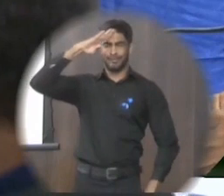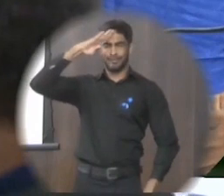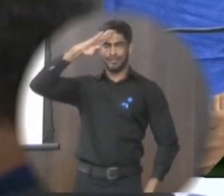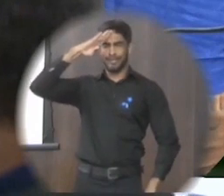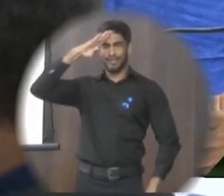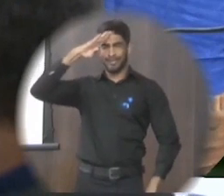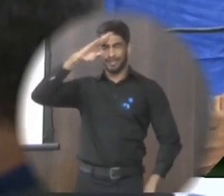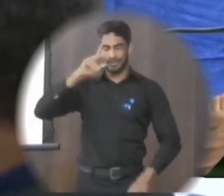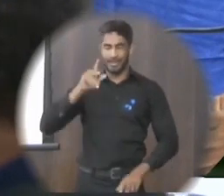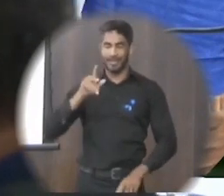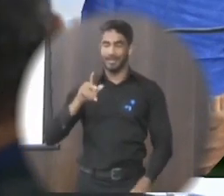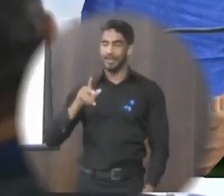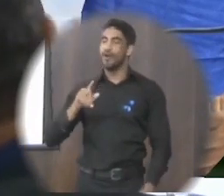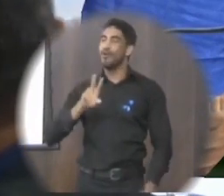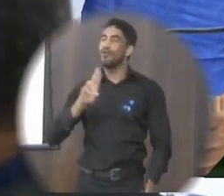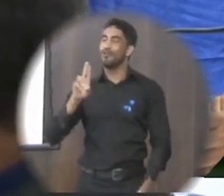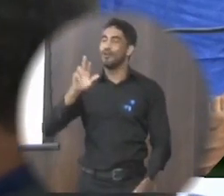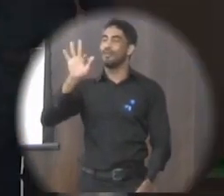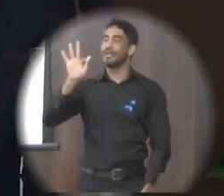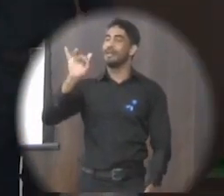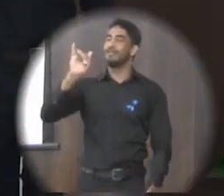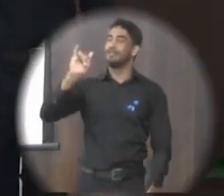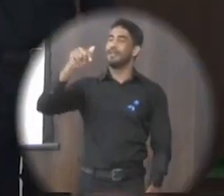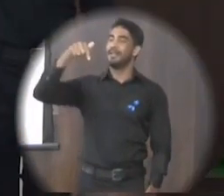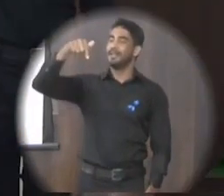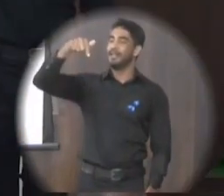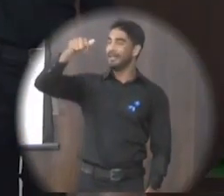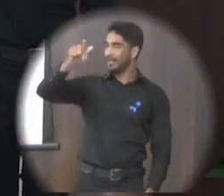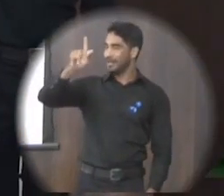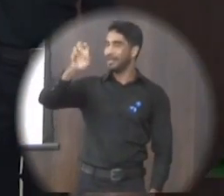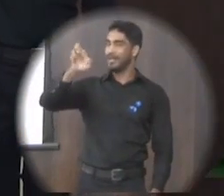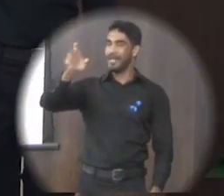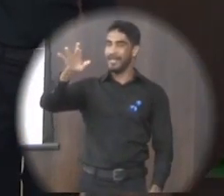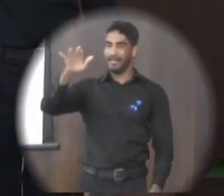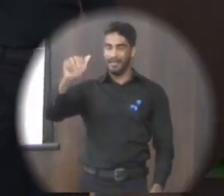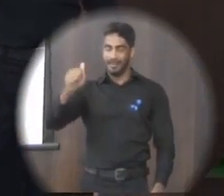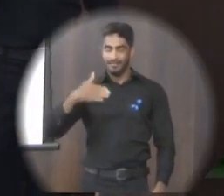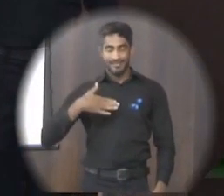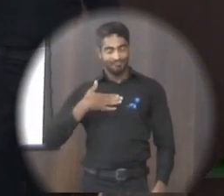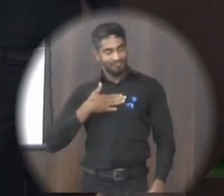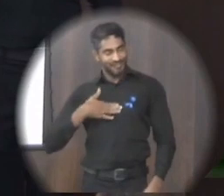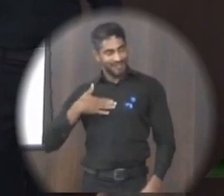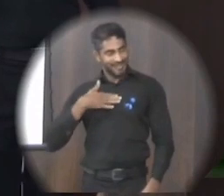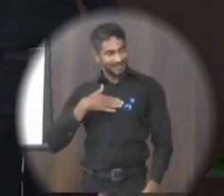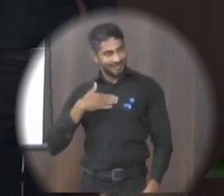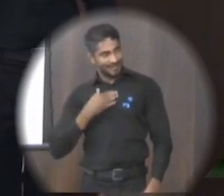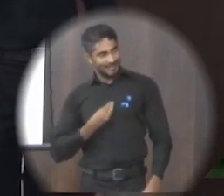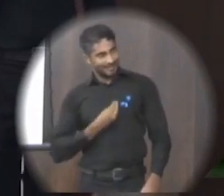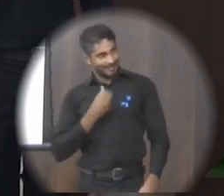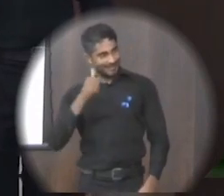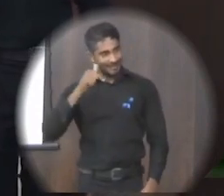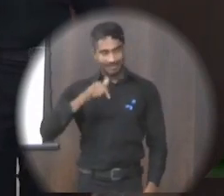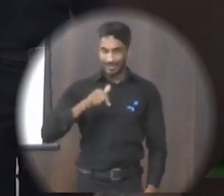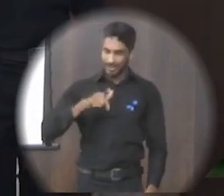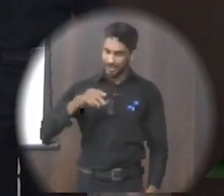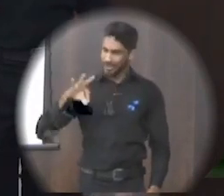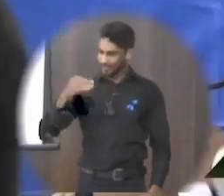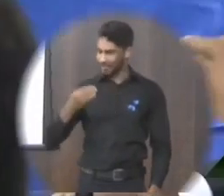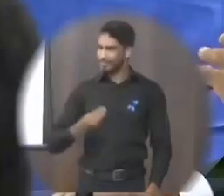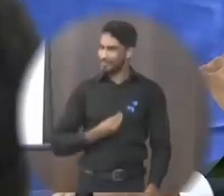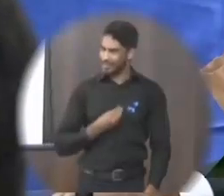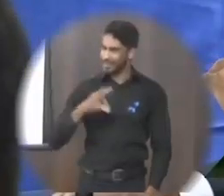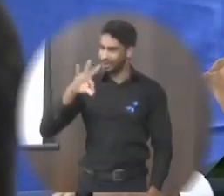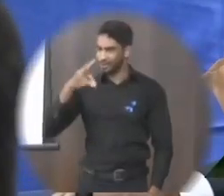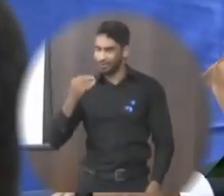Popular Figueira, né? Sim, senhor. Aqui presente. Que bom, uma satisfação imensa. Não só para nós presentes, como todos que